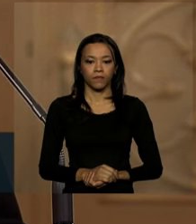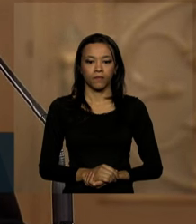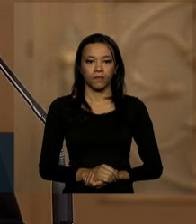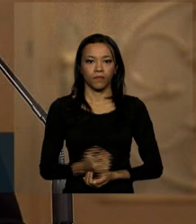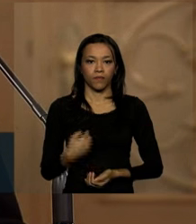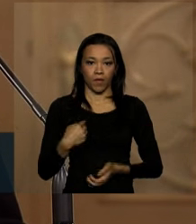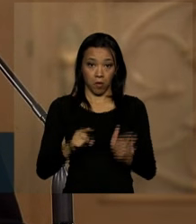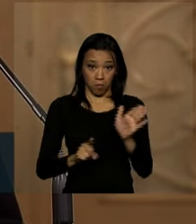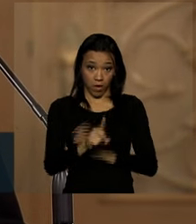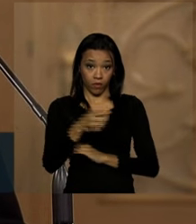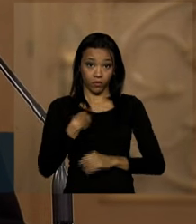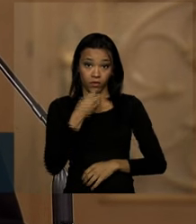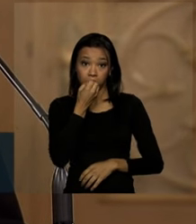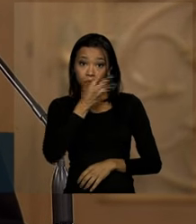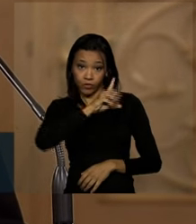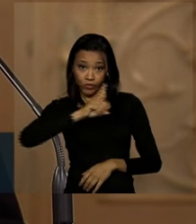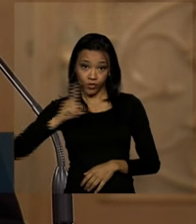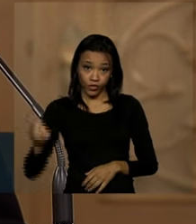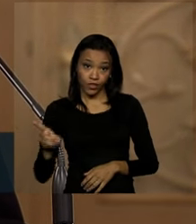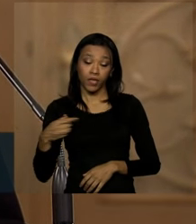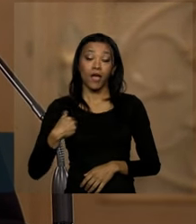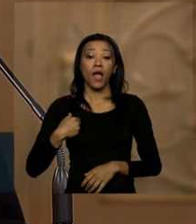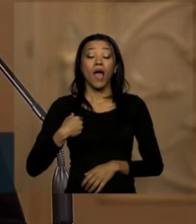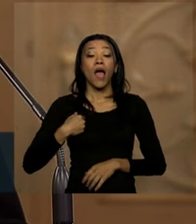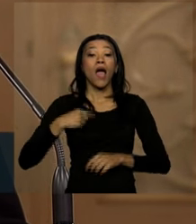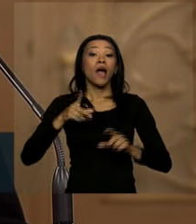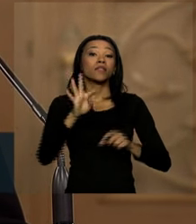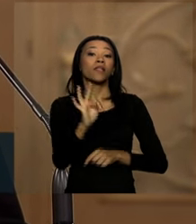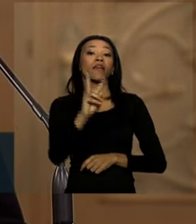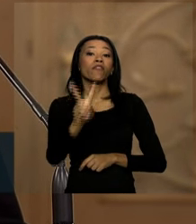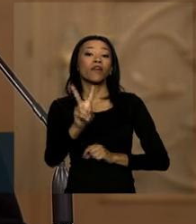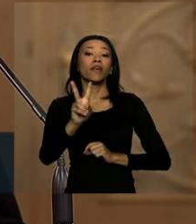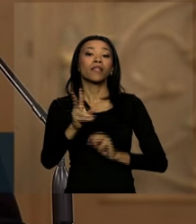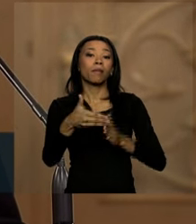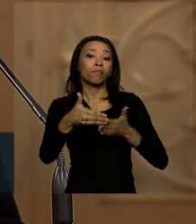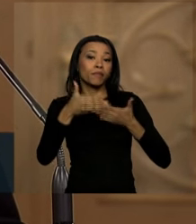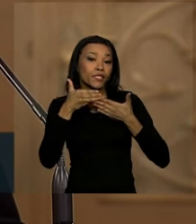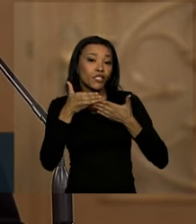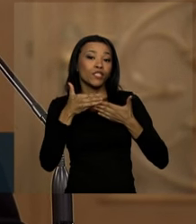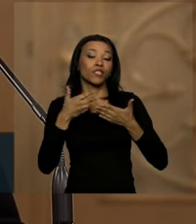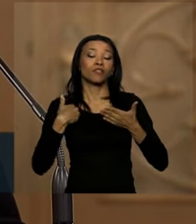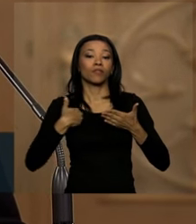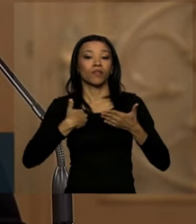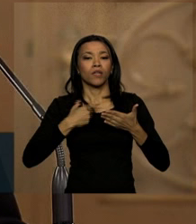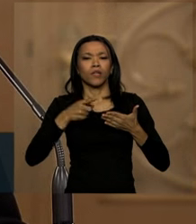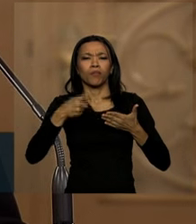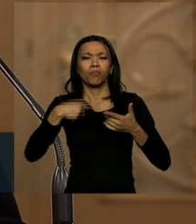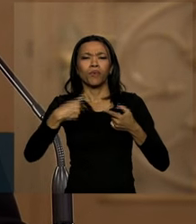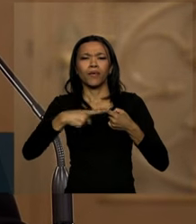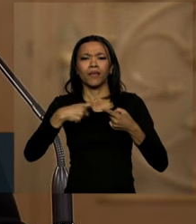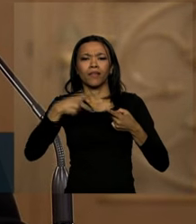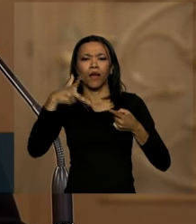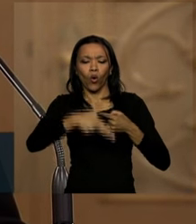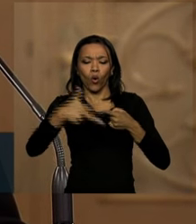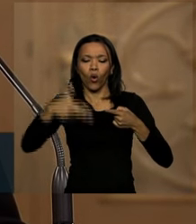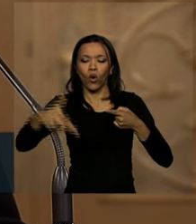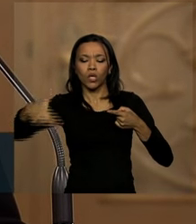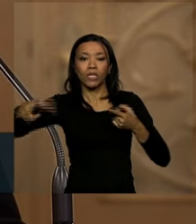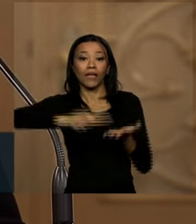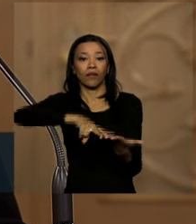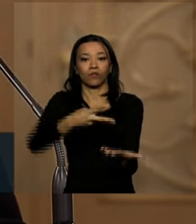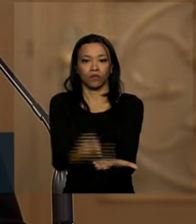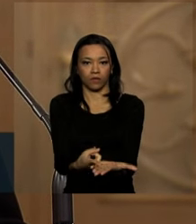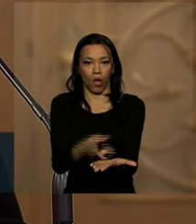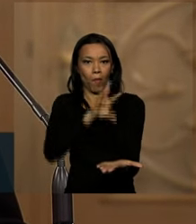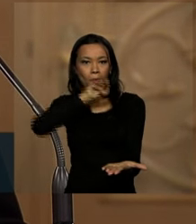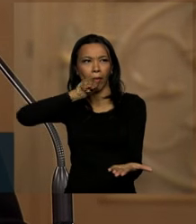Bom dia, presidente. Bom dia. As TVs só estão pedindo para a tradução vir pouco depois do raciocínio da presidente, que está cortando na hora que ela